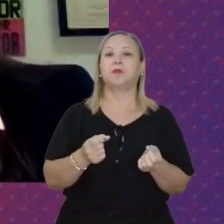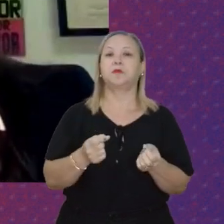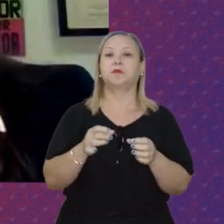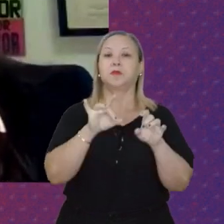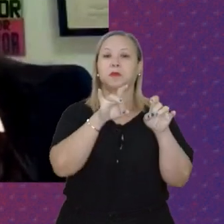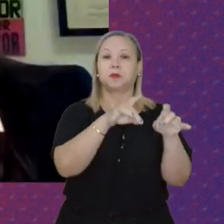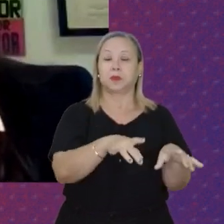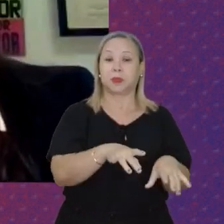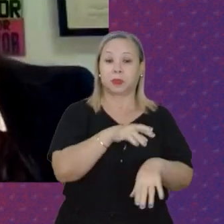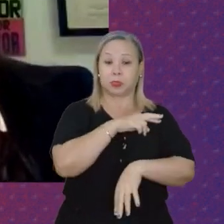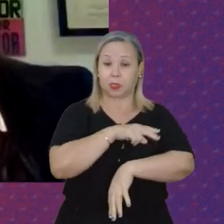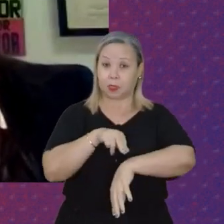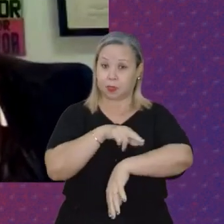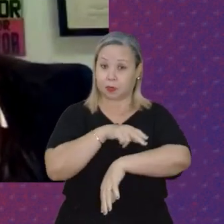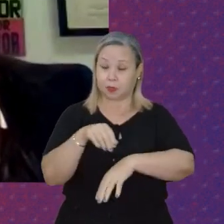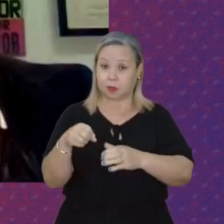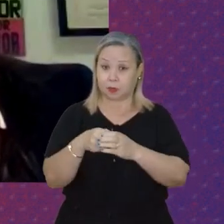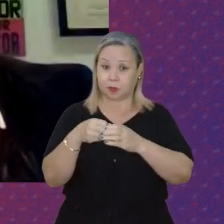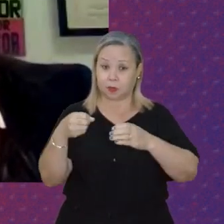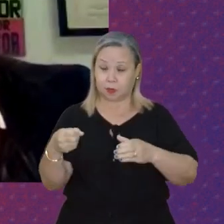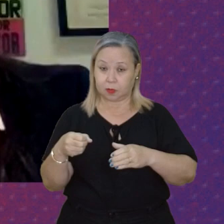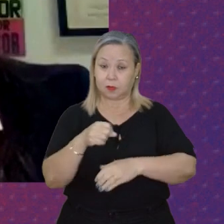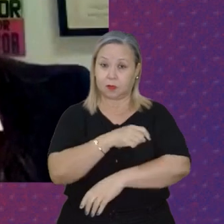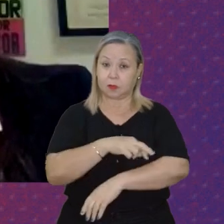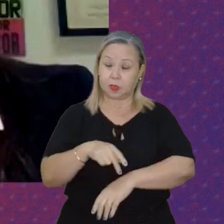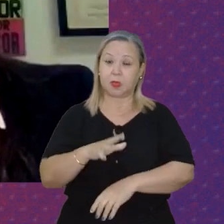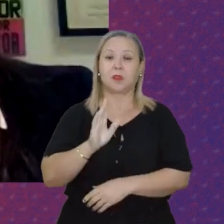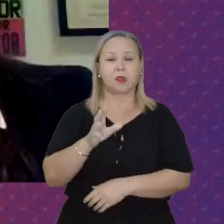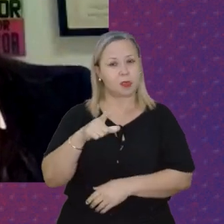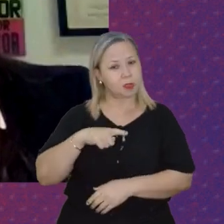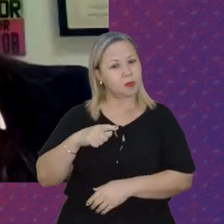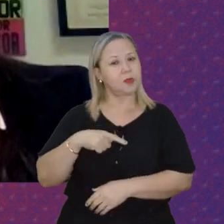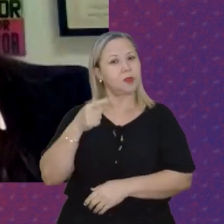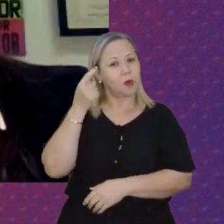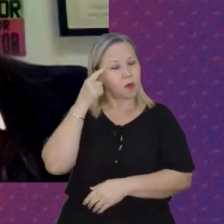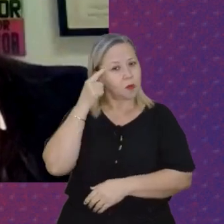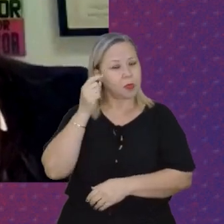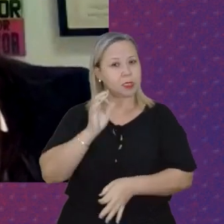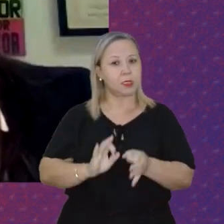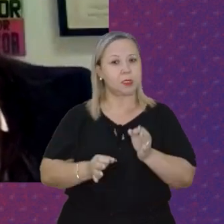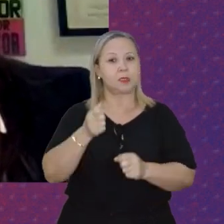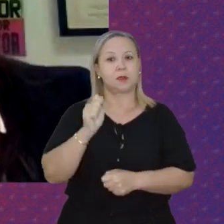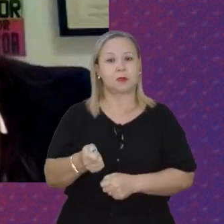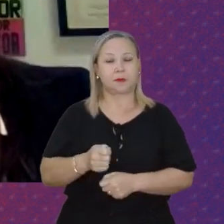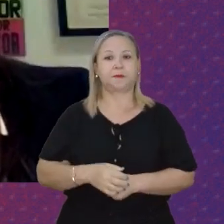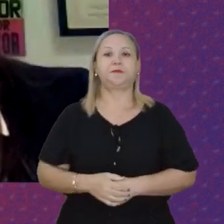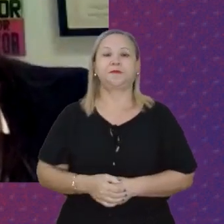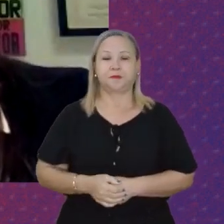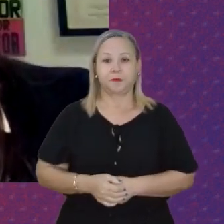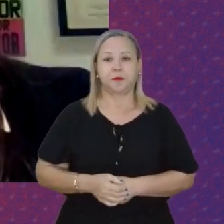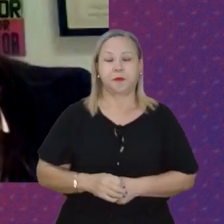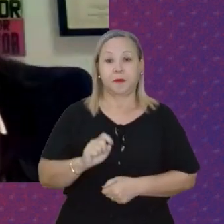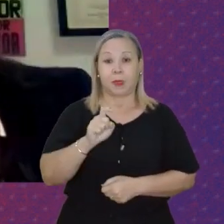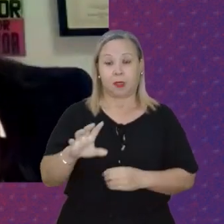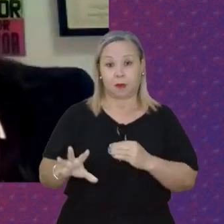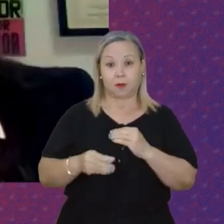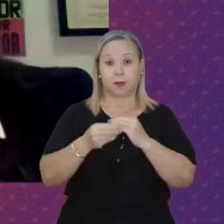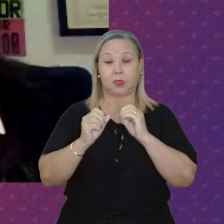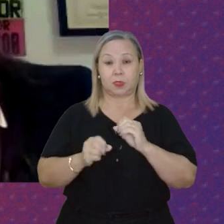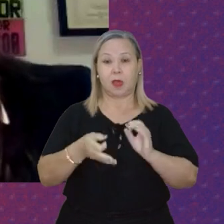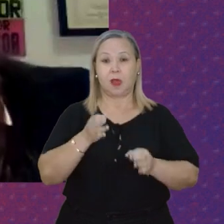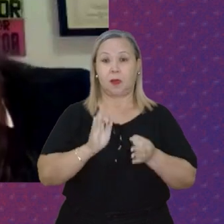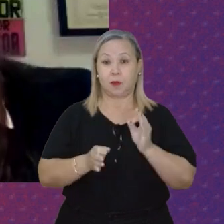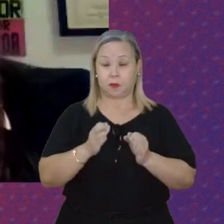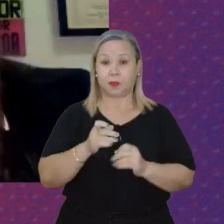cotas raciais que já tinham sido pensadas pela jurisprudência, já tinham sido implementadas pela